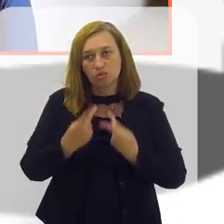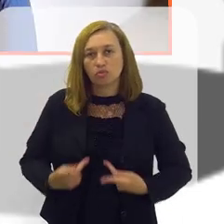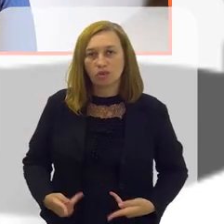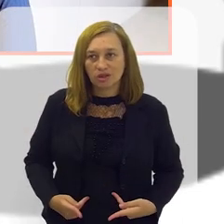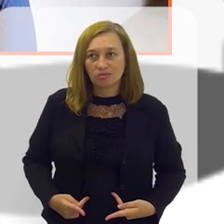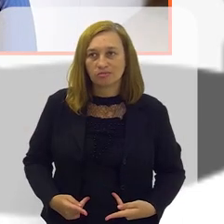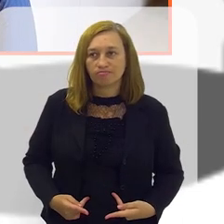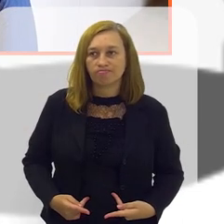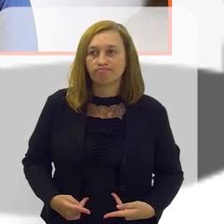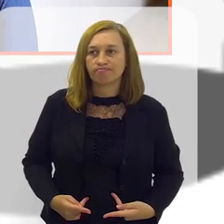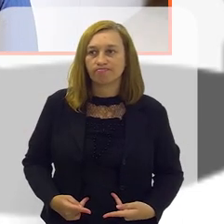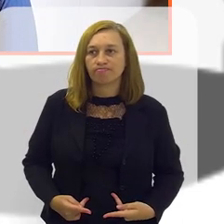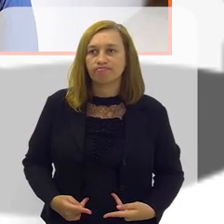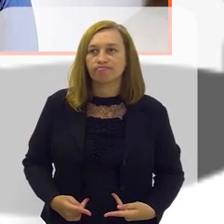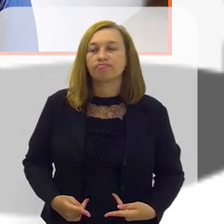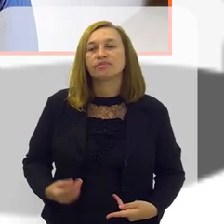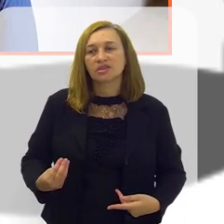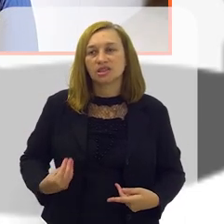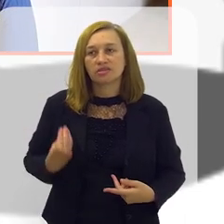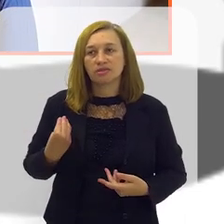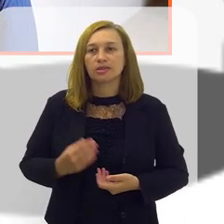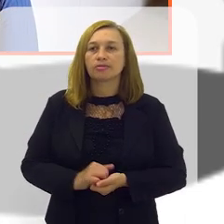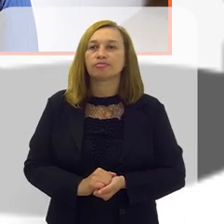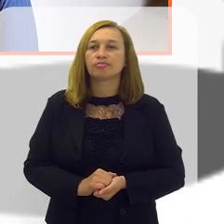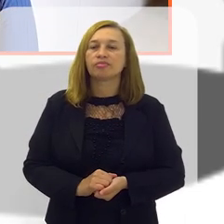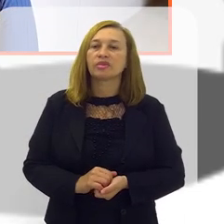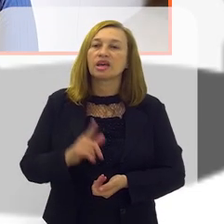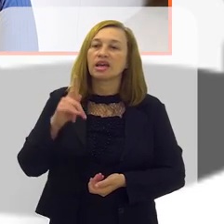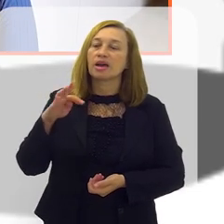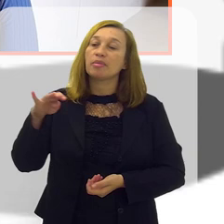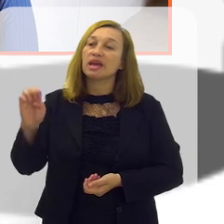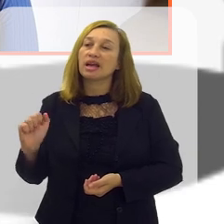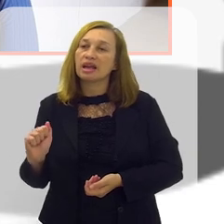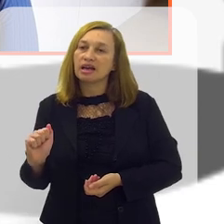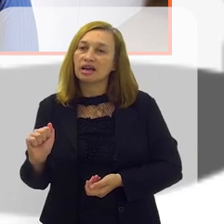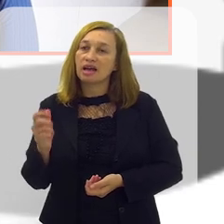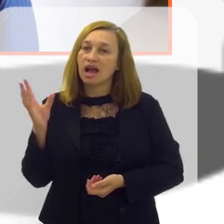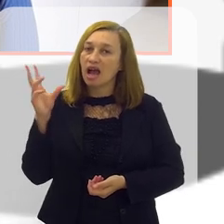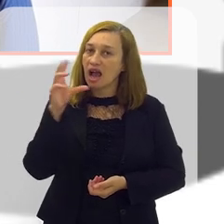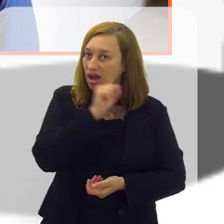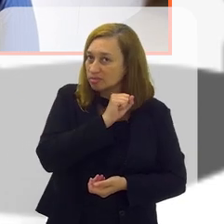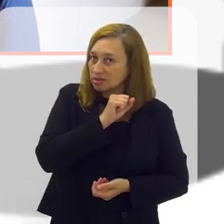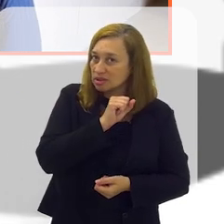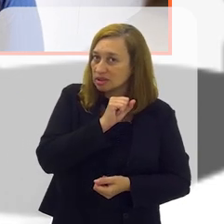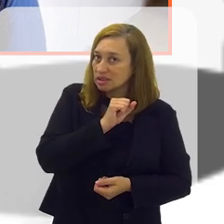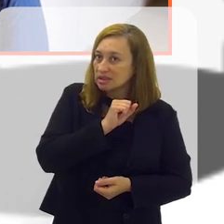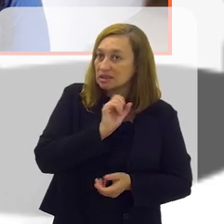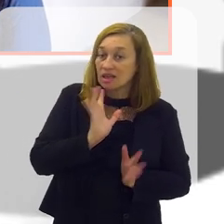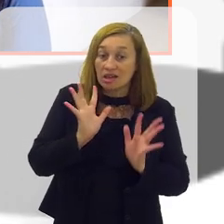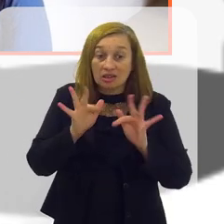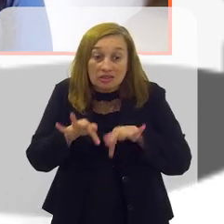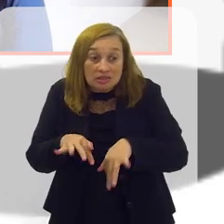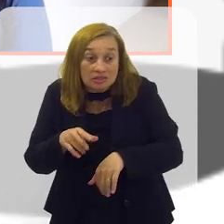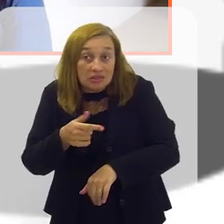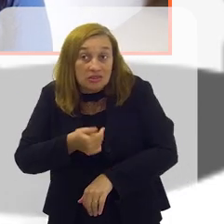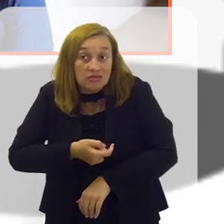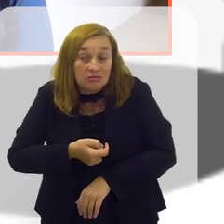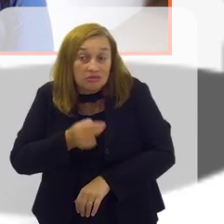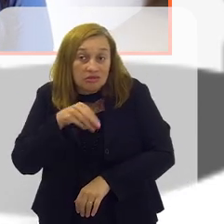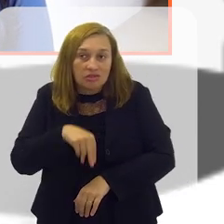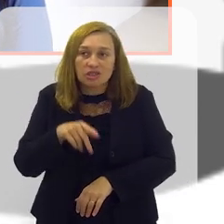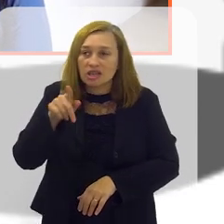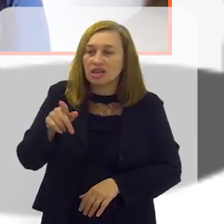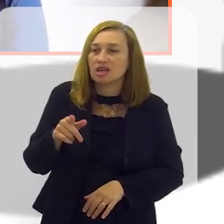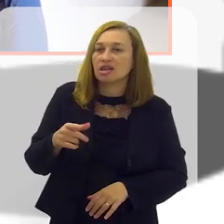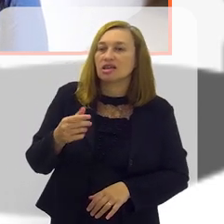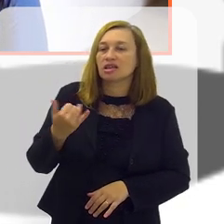prejuízo humano e de vidas aí. Gabriela, Aceita dessa vez? rapidinho, porque a gente já está nos segundos finais.